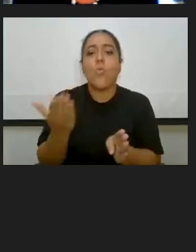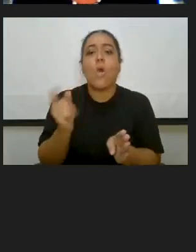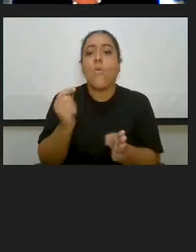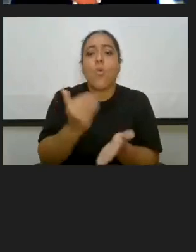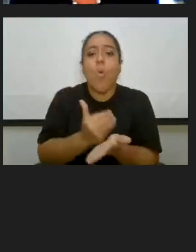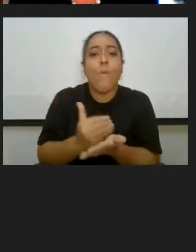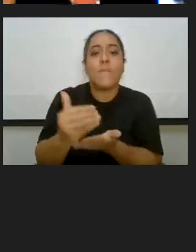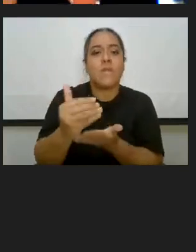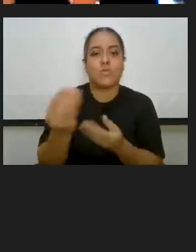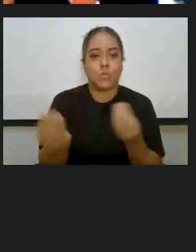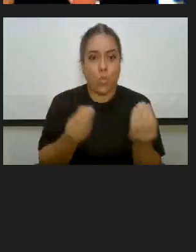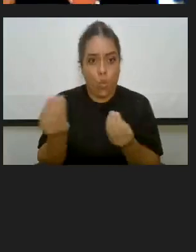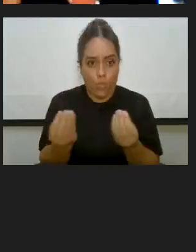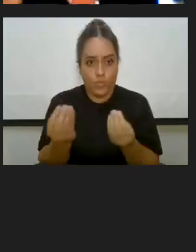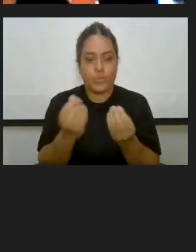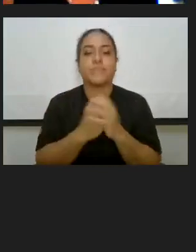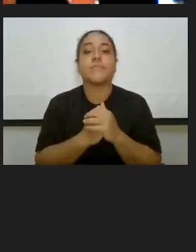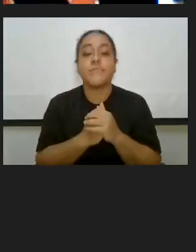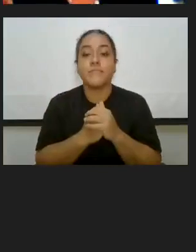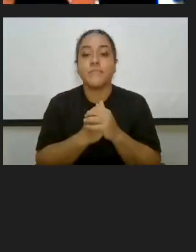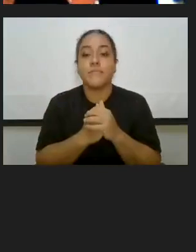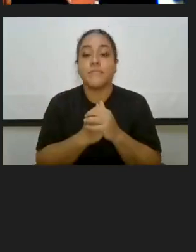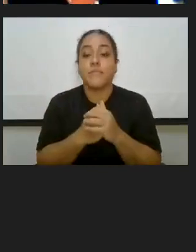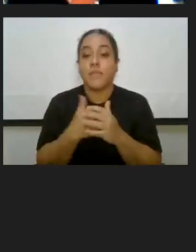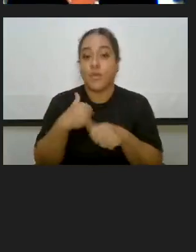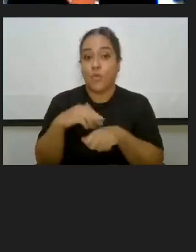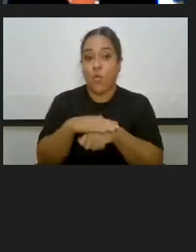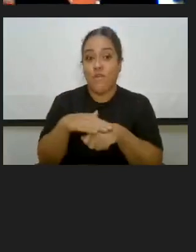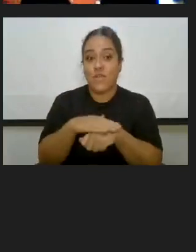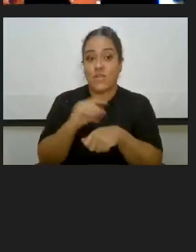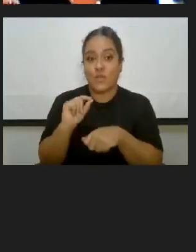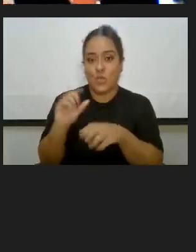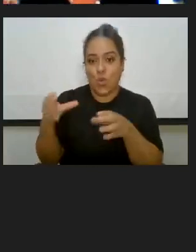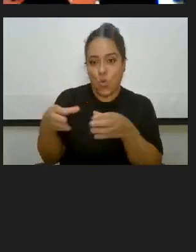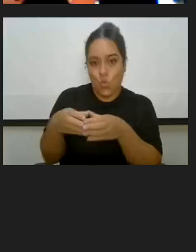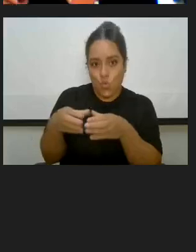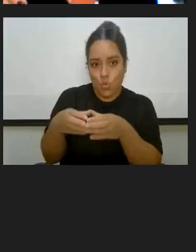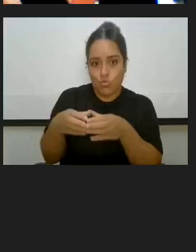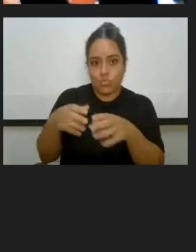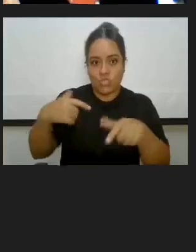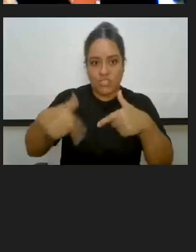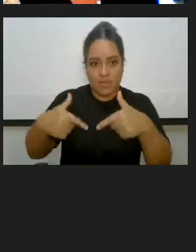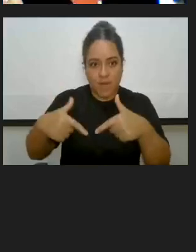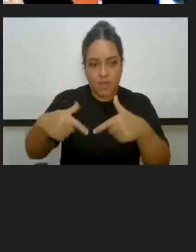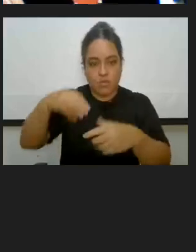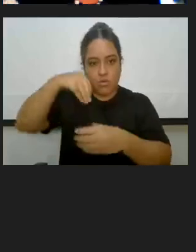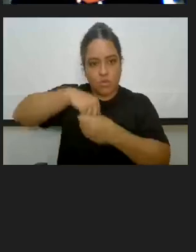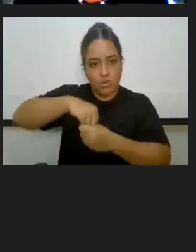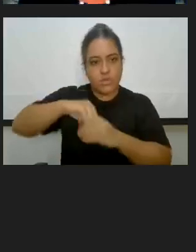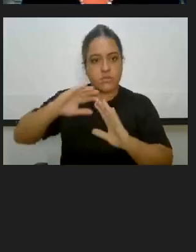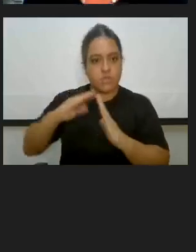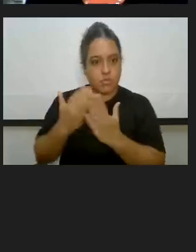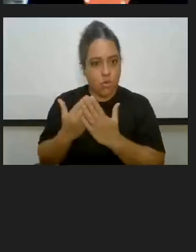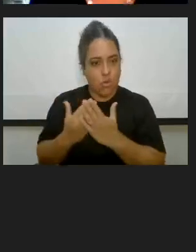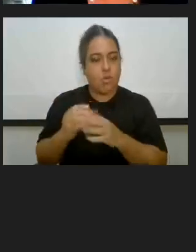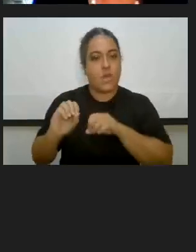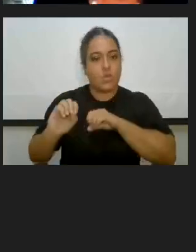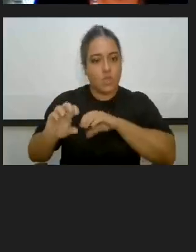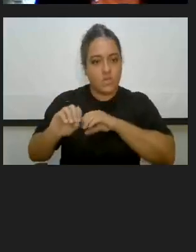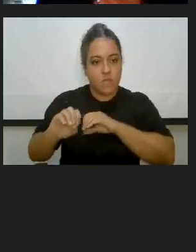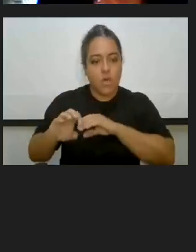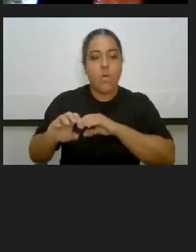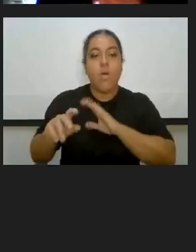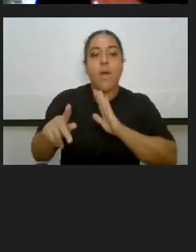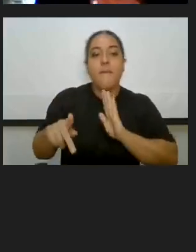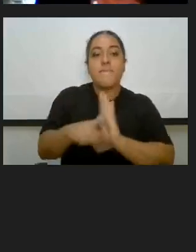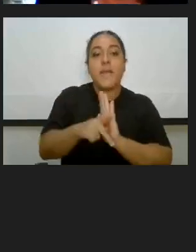partida? Eu estou conversando com um grupo de trabalhadores da educação que pertencem